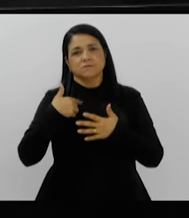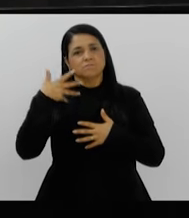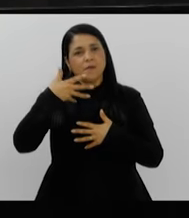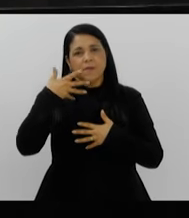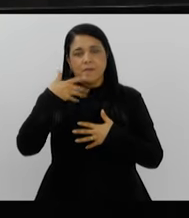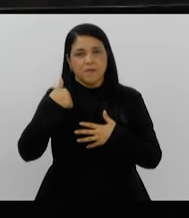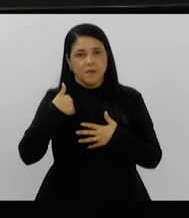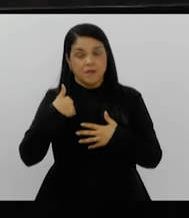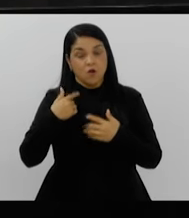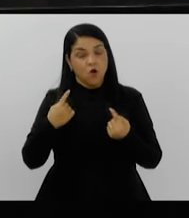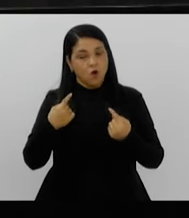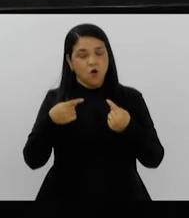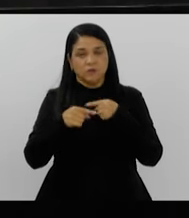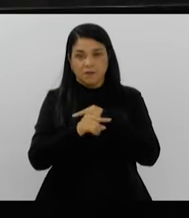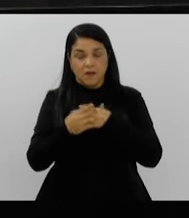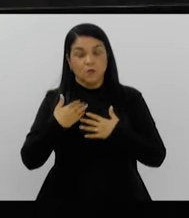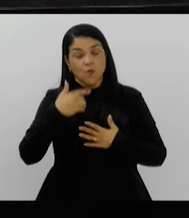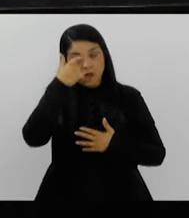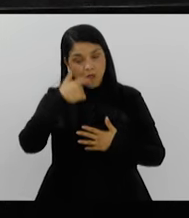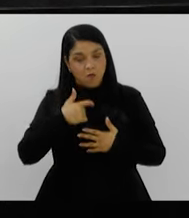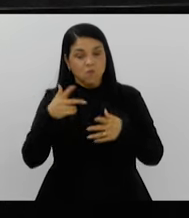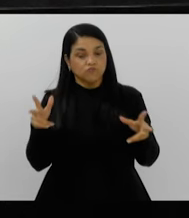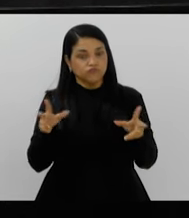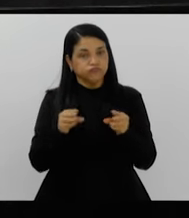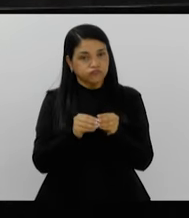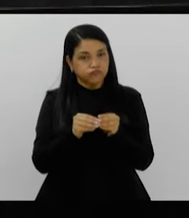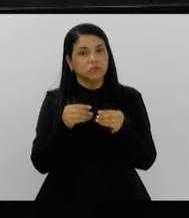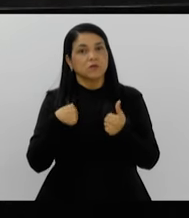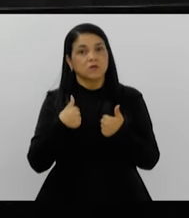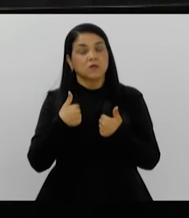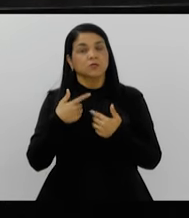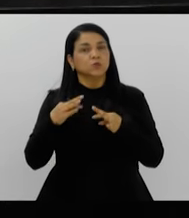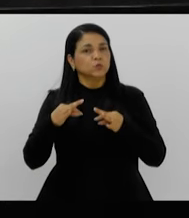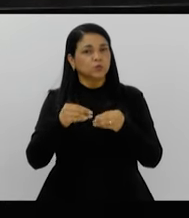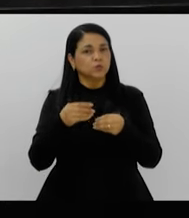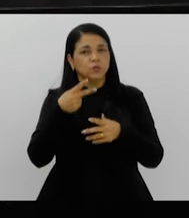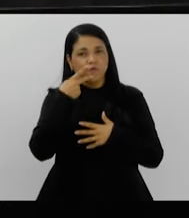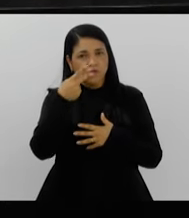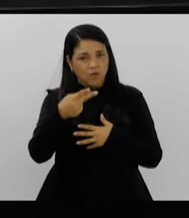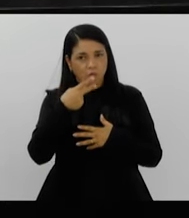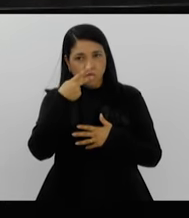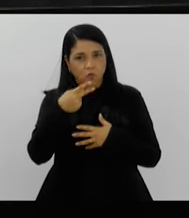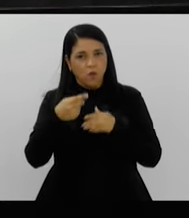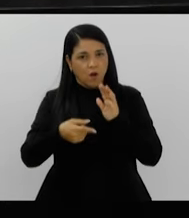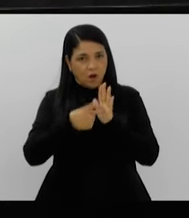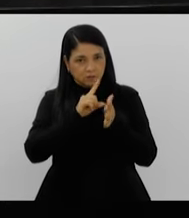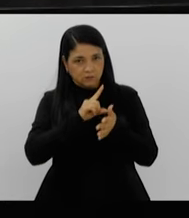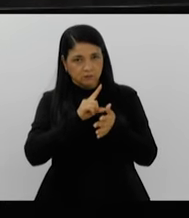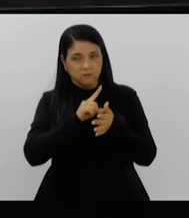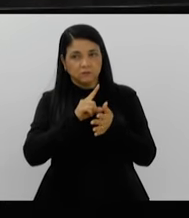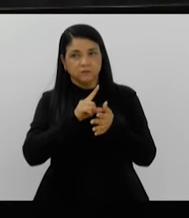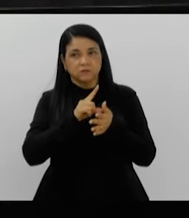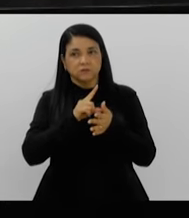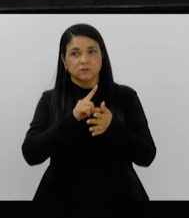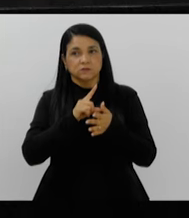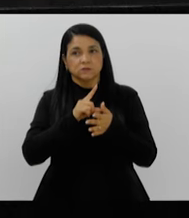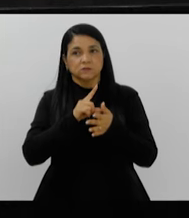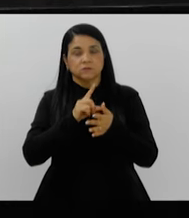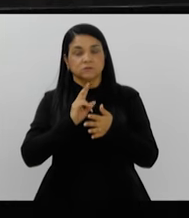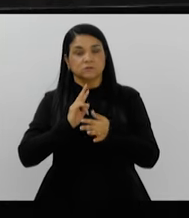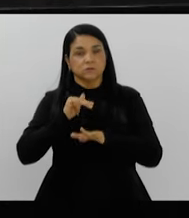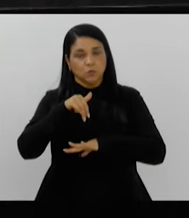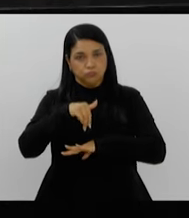contrário. Porque, resumidamente, tudo aquilo que foi falado antes de eu chegar a